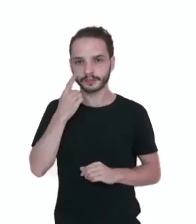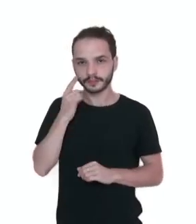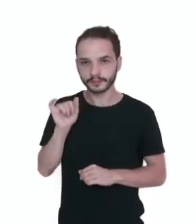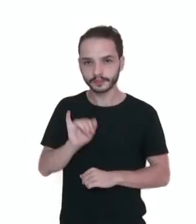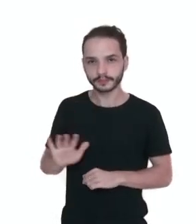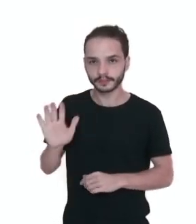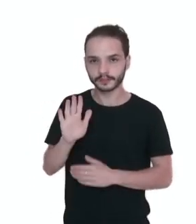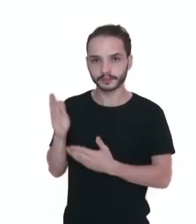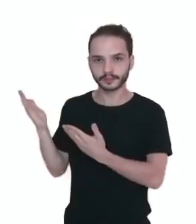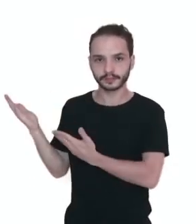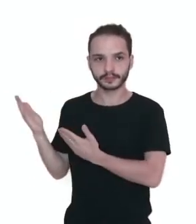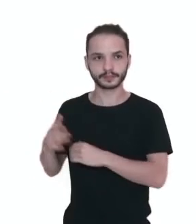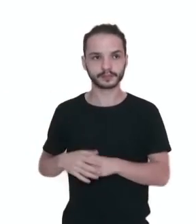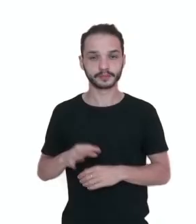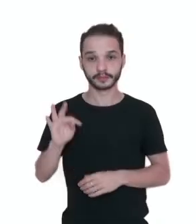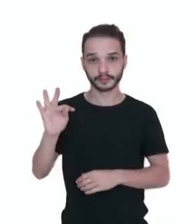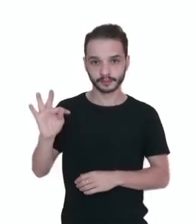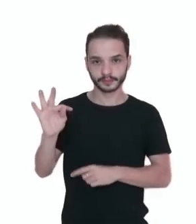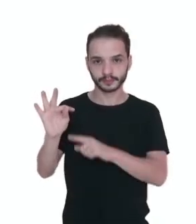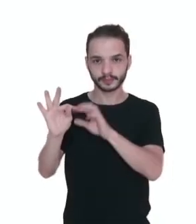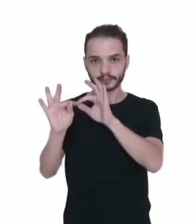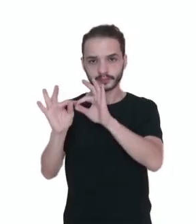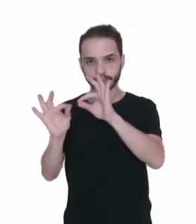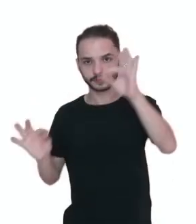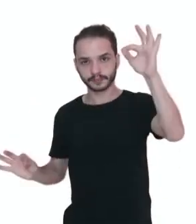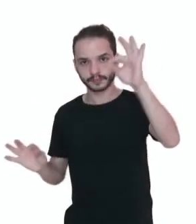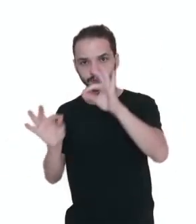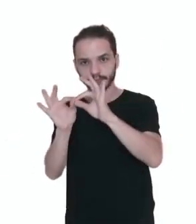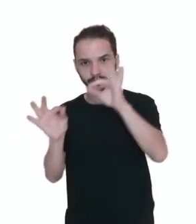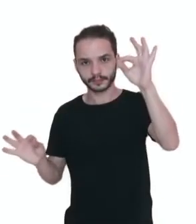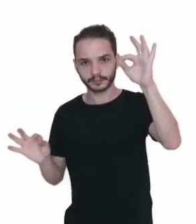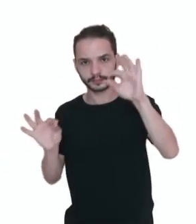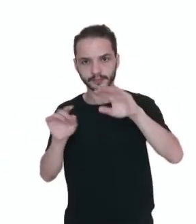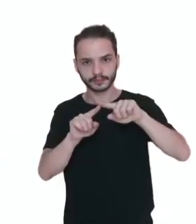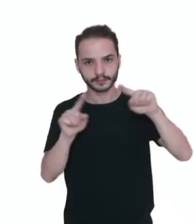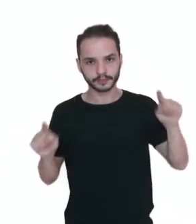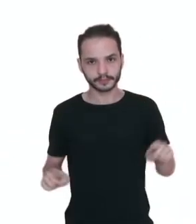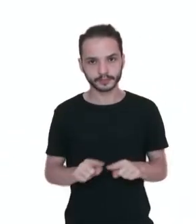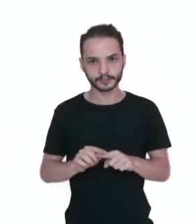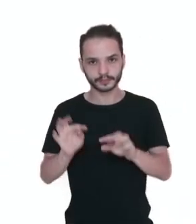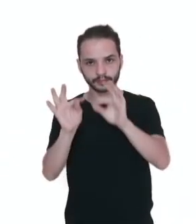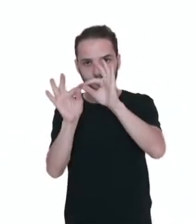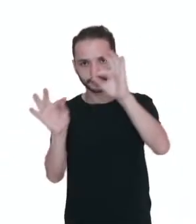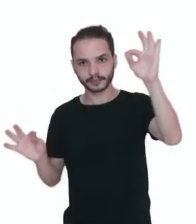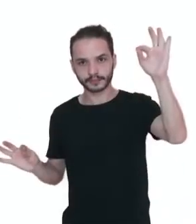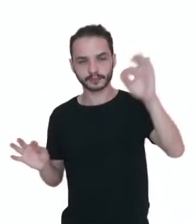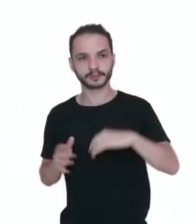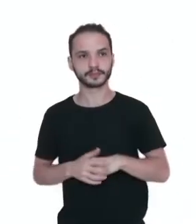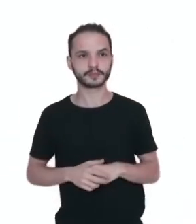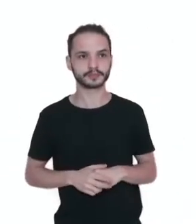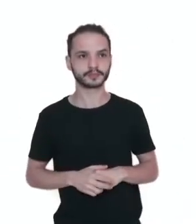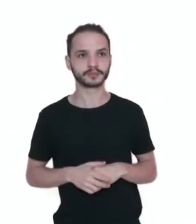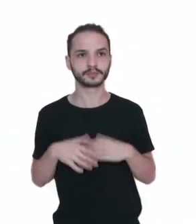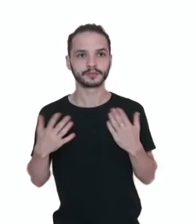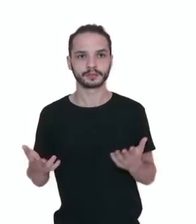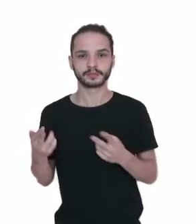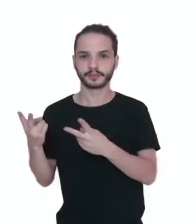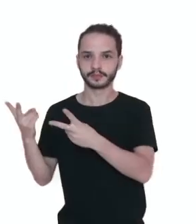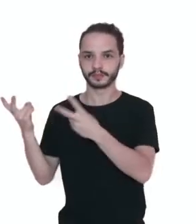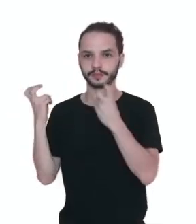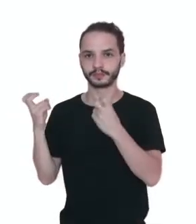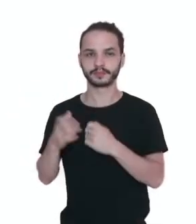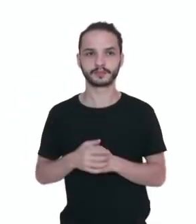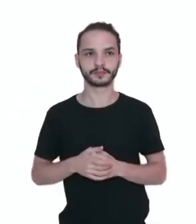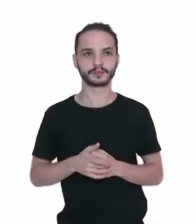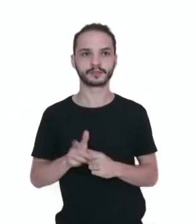né, aonde a reta T, ela é tangente a essa circunferência. E assim, nós observamos que